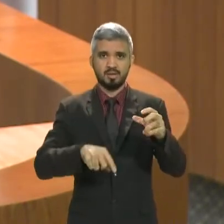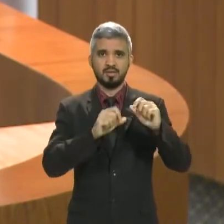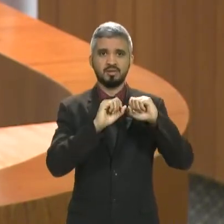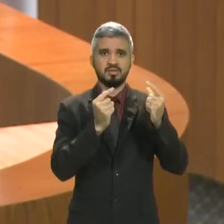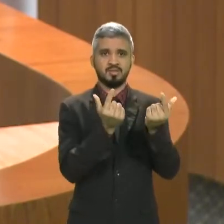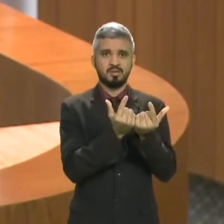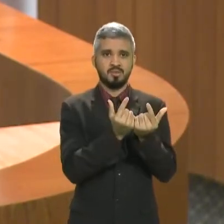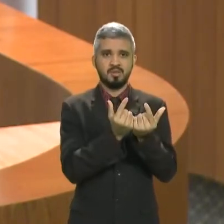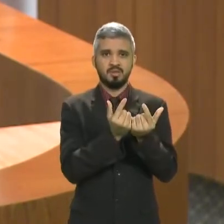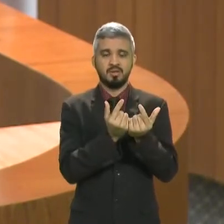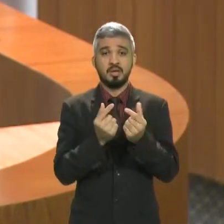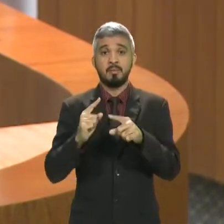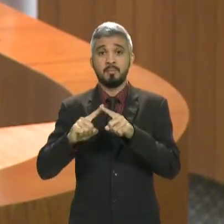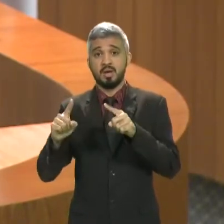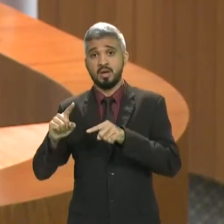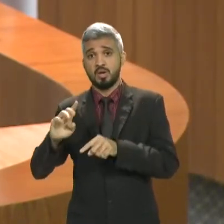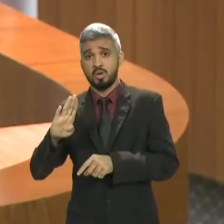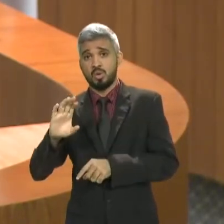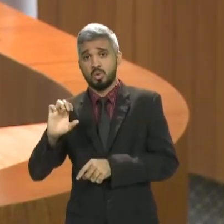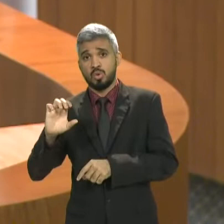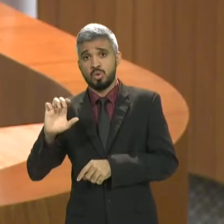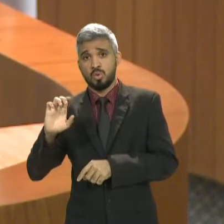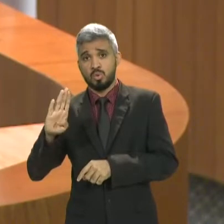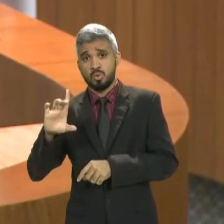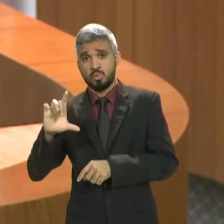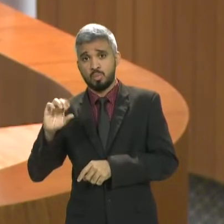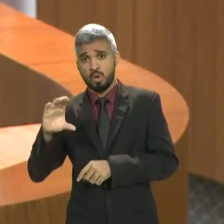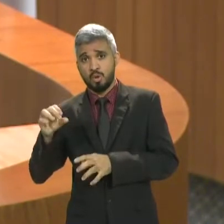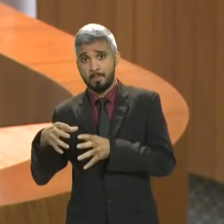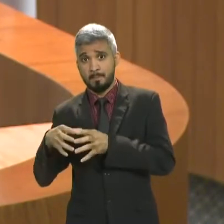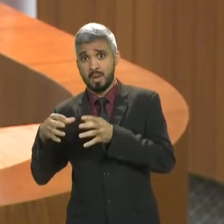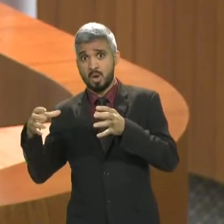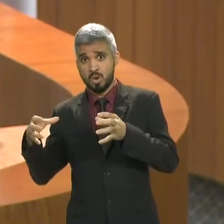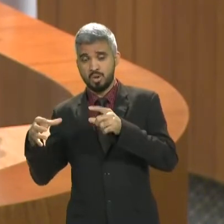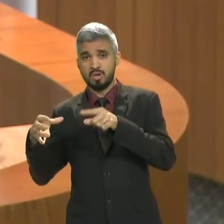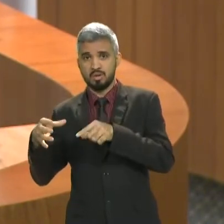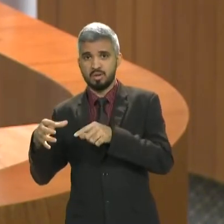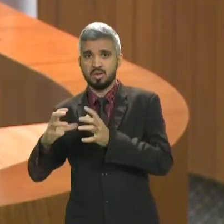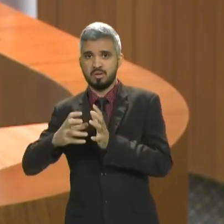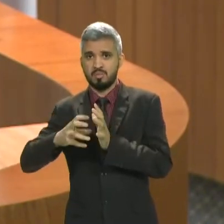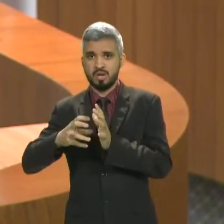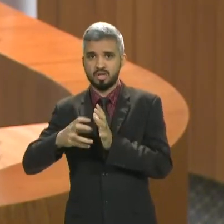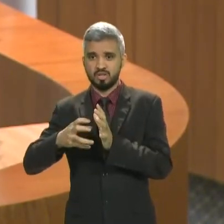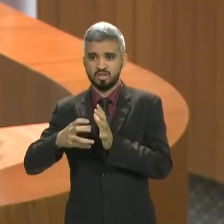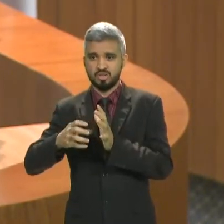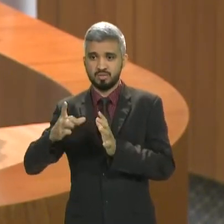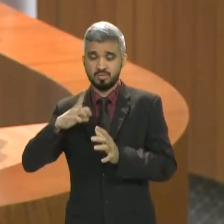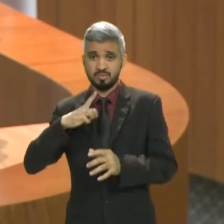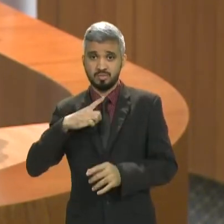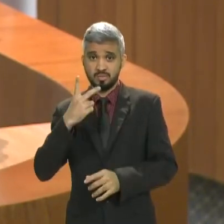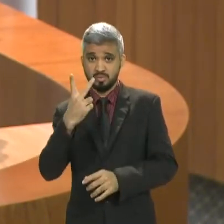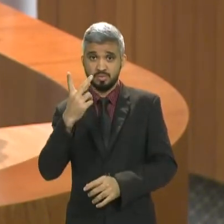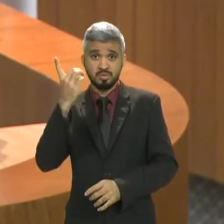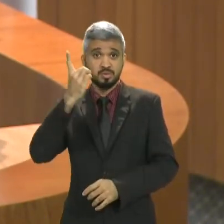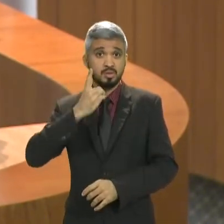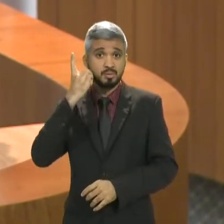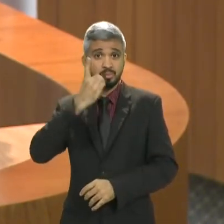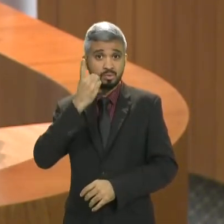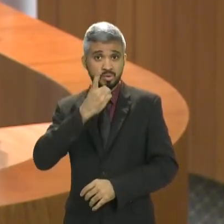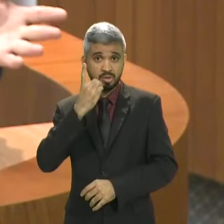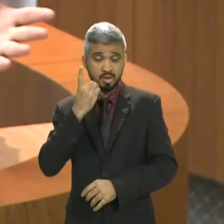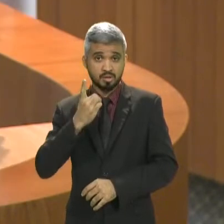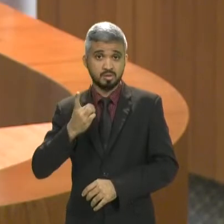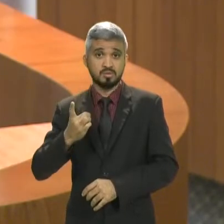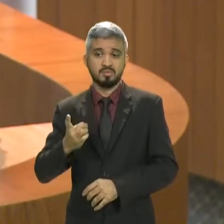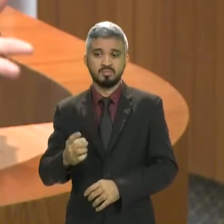porque lá quem é a maioria é os partidos que realmente que fazem parte. Tem dois deputados que não fazem lá. E por